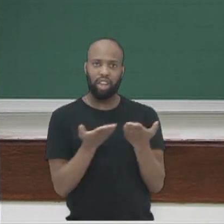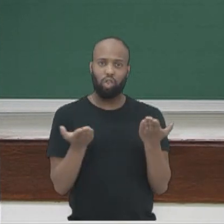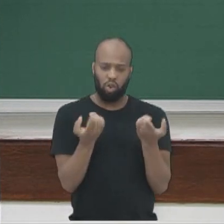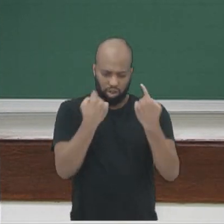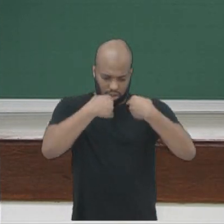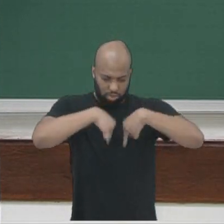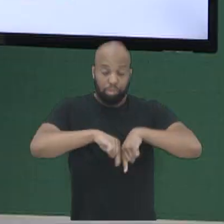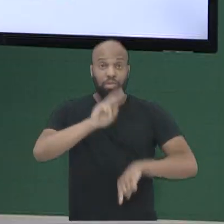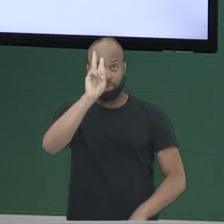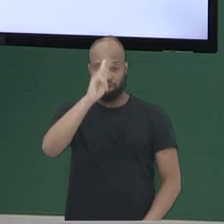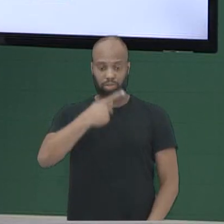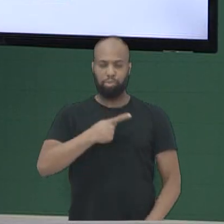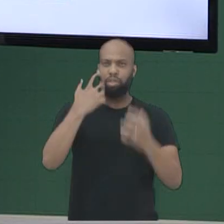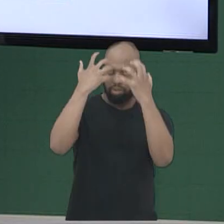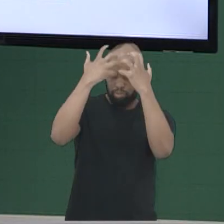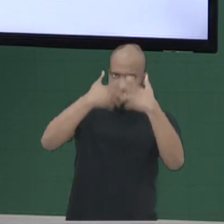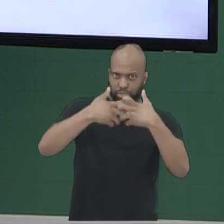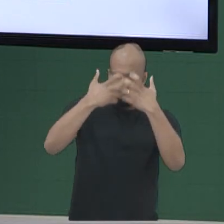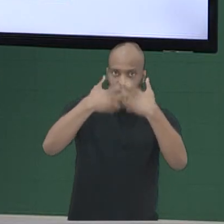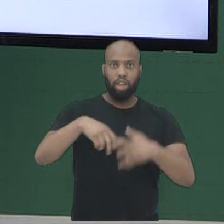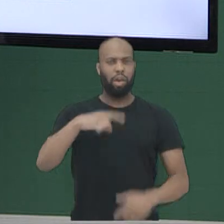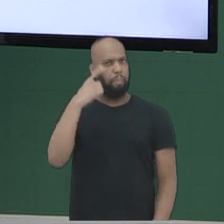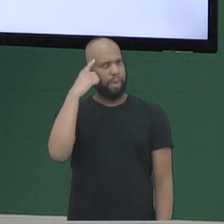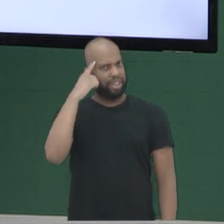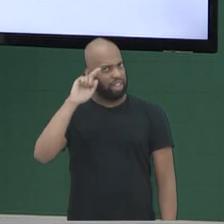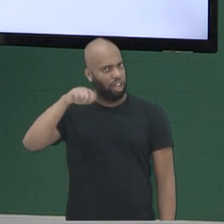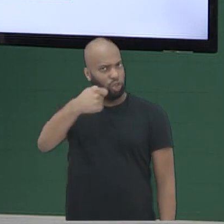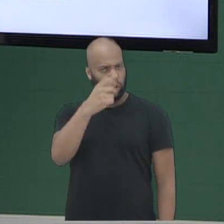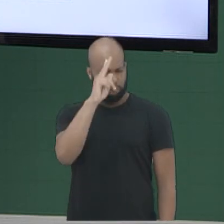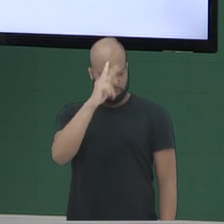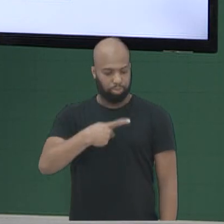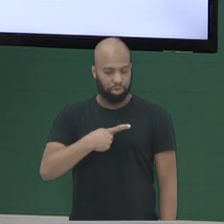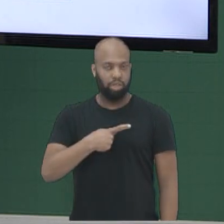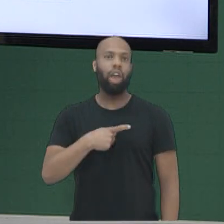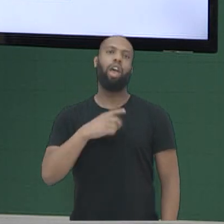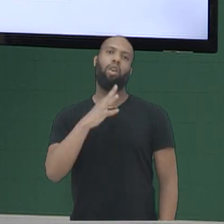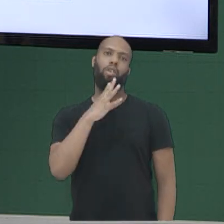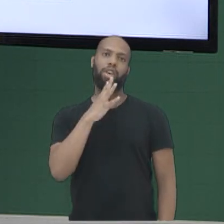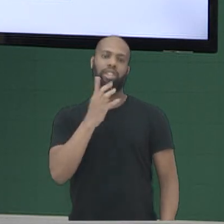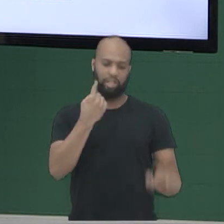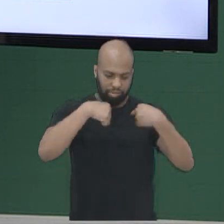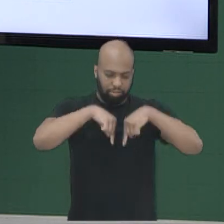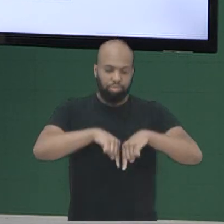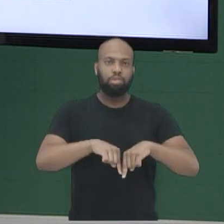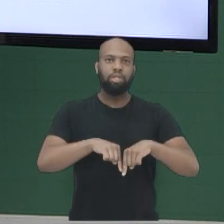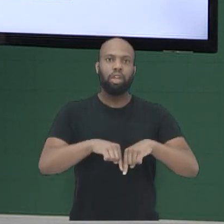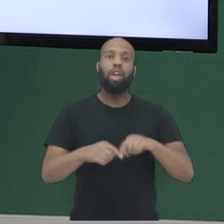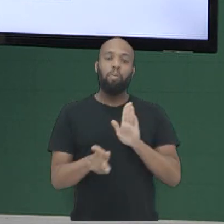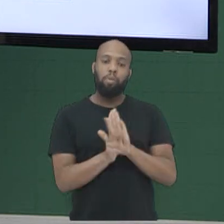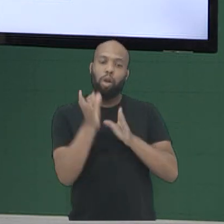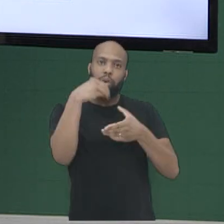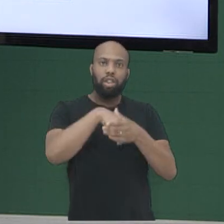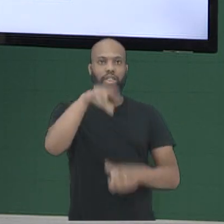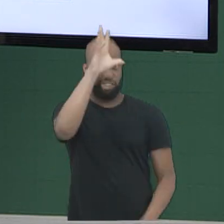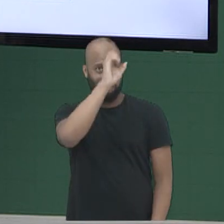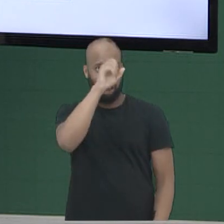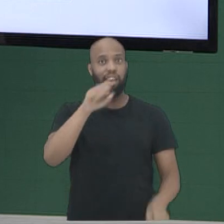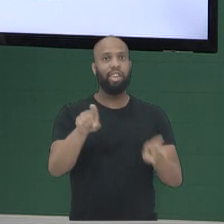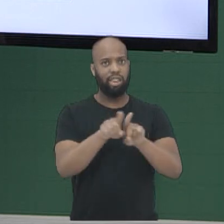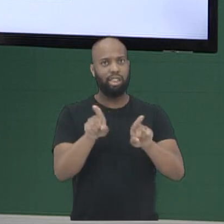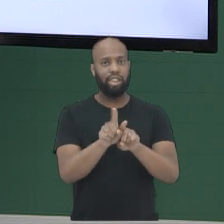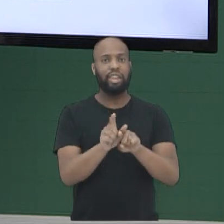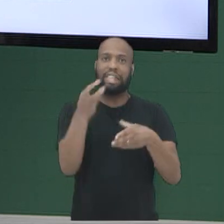a gente descobre pontos fortes em um momento difícil, dentro de um conflito. Este é o tema da nossa aula. E